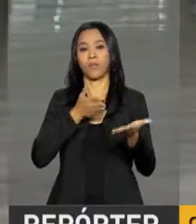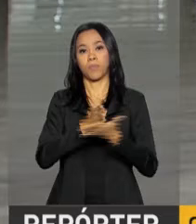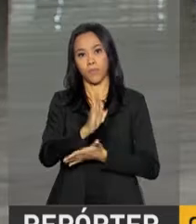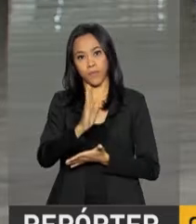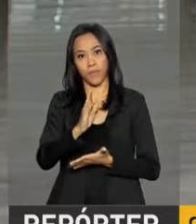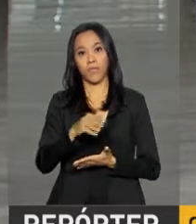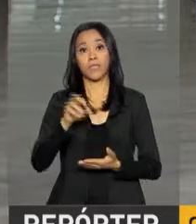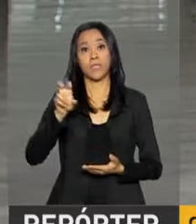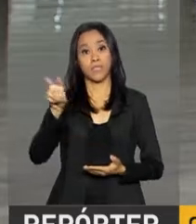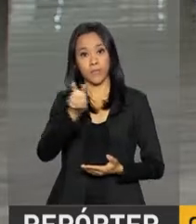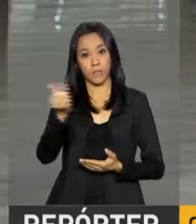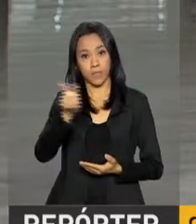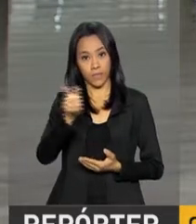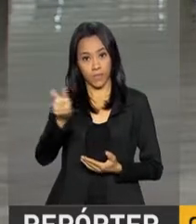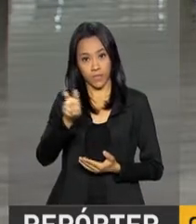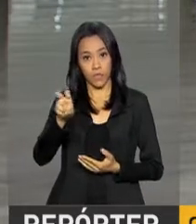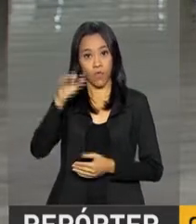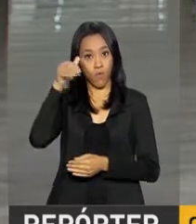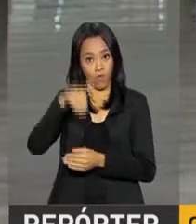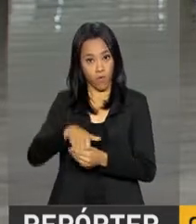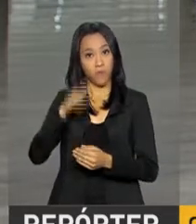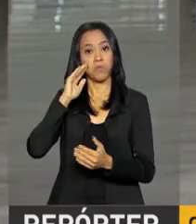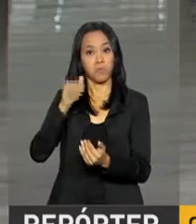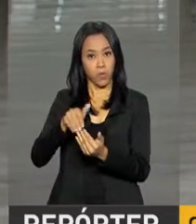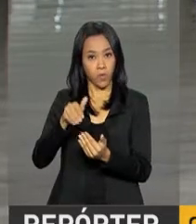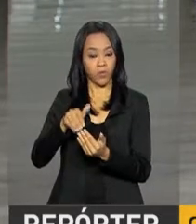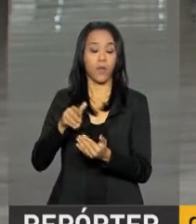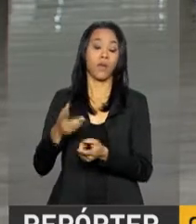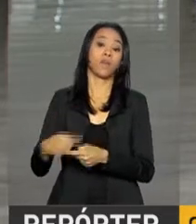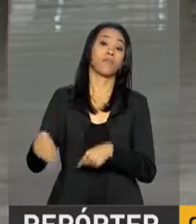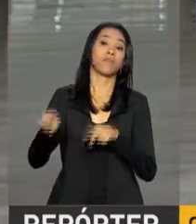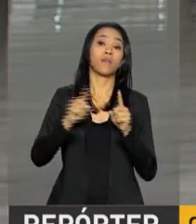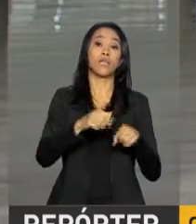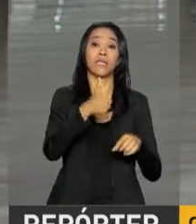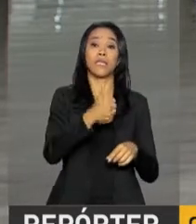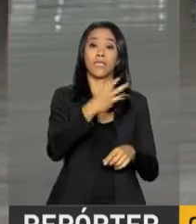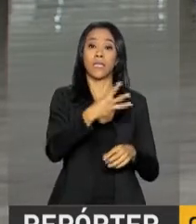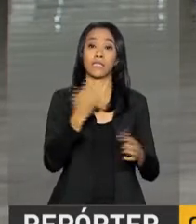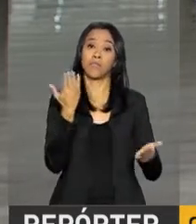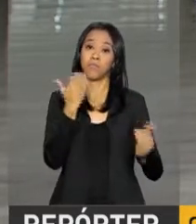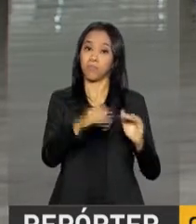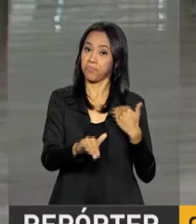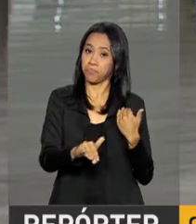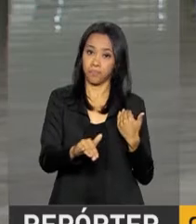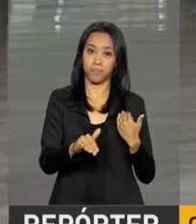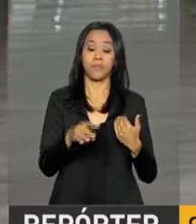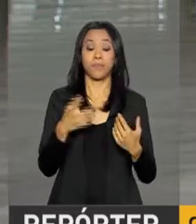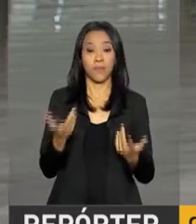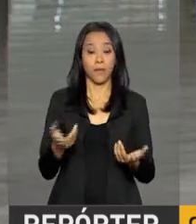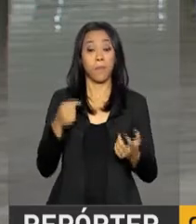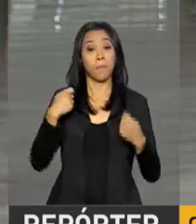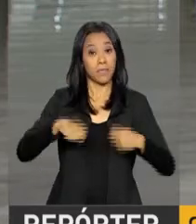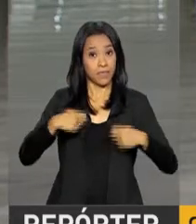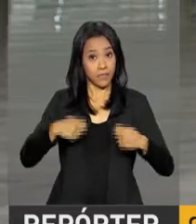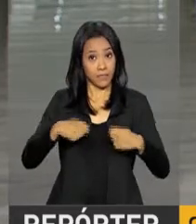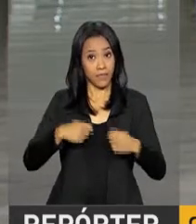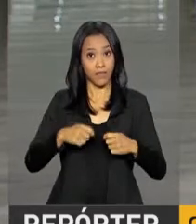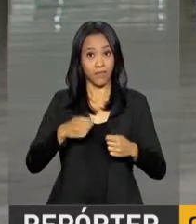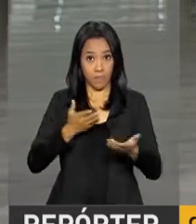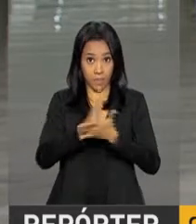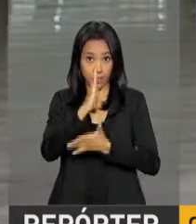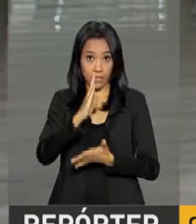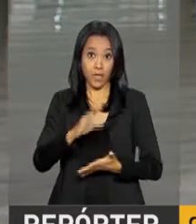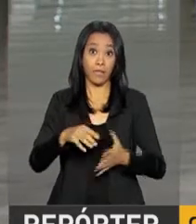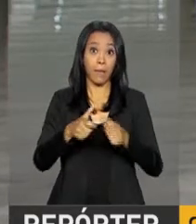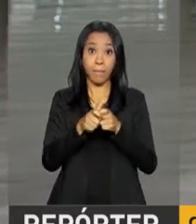por 55 votos favoráveis e 13 contra. Para passar, o ato precisava da aprovação